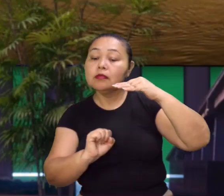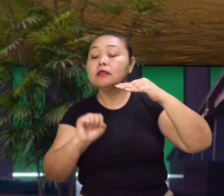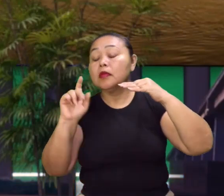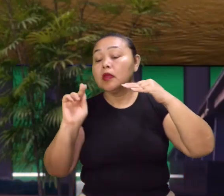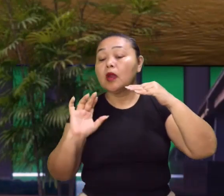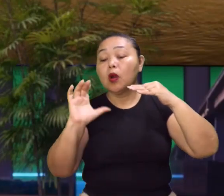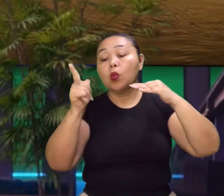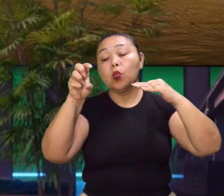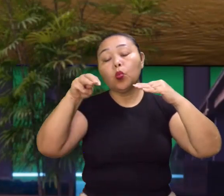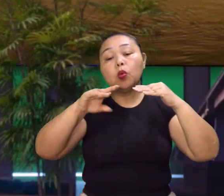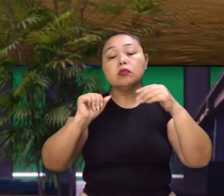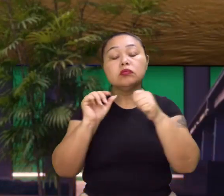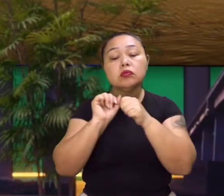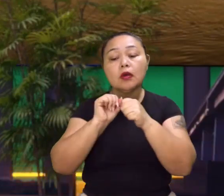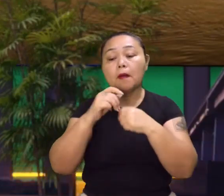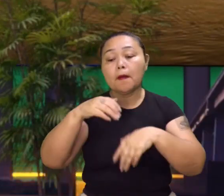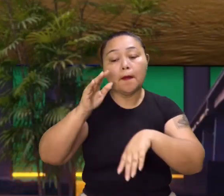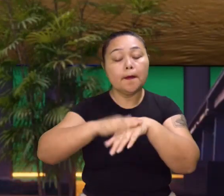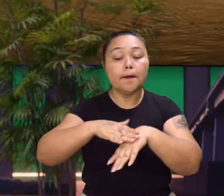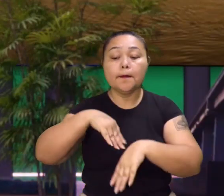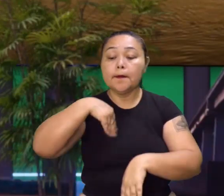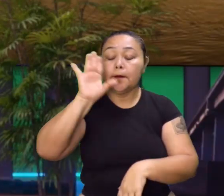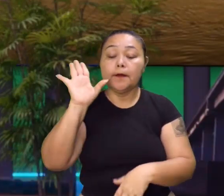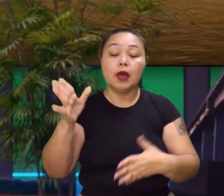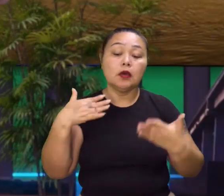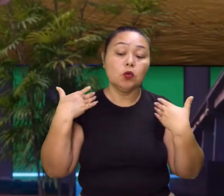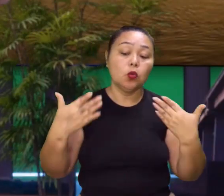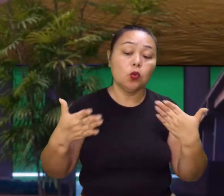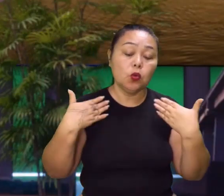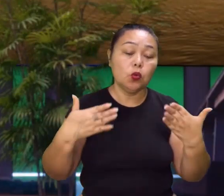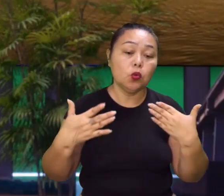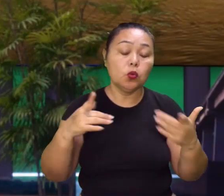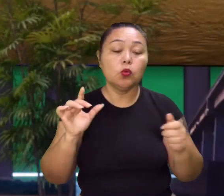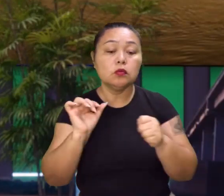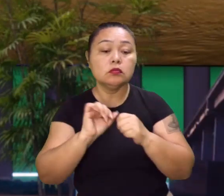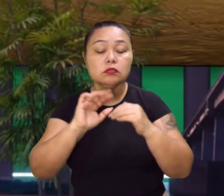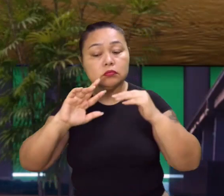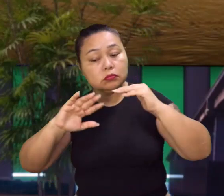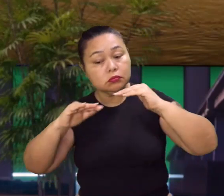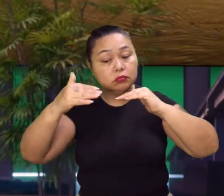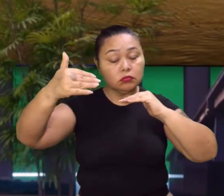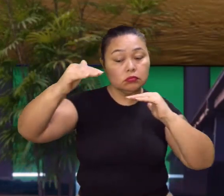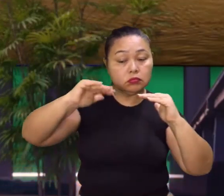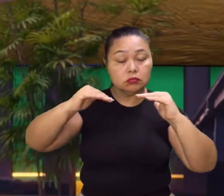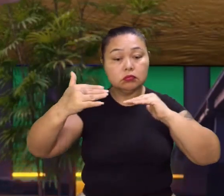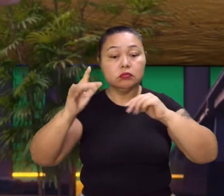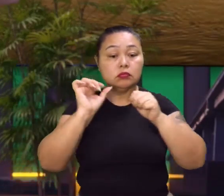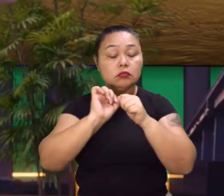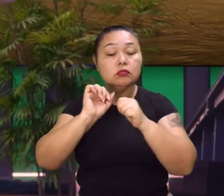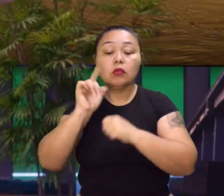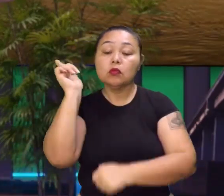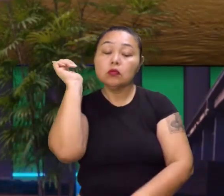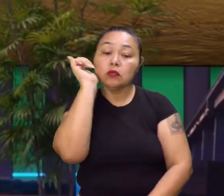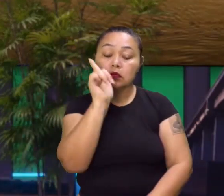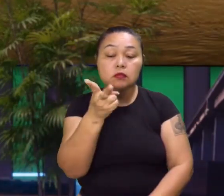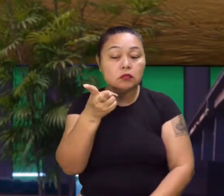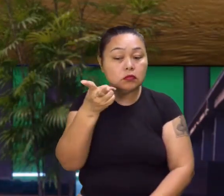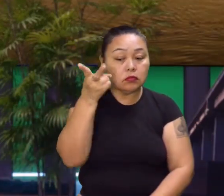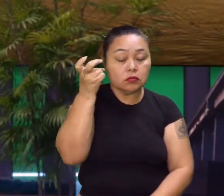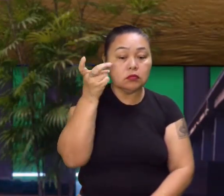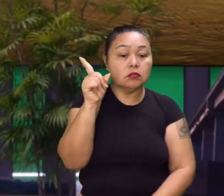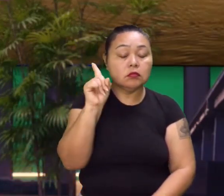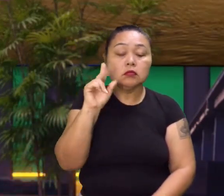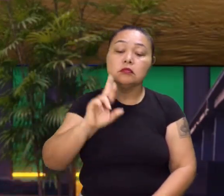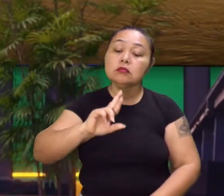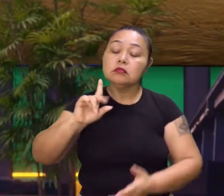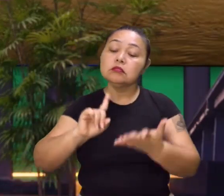Brasil, a gente vai ter esse clima mais quente, né, professor Jorge? É isso, porque nós estamos ali na região intertropical e só quem vai conseguir perceber